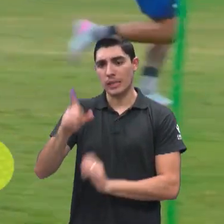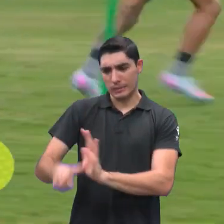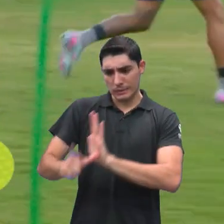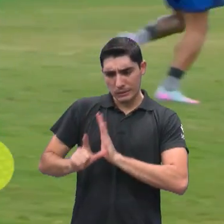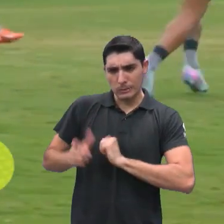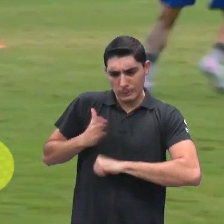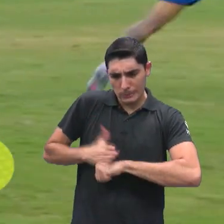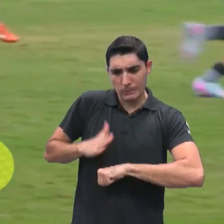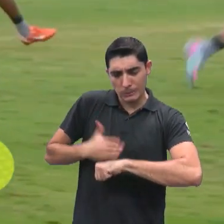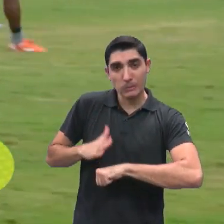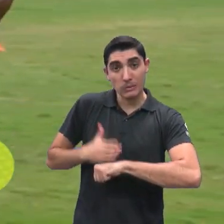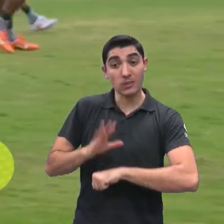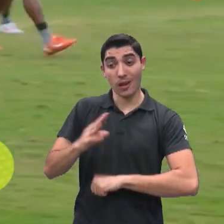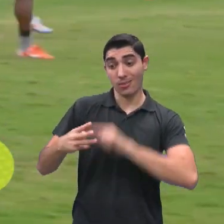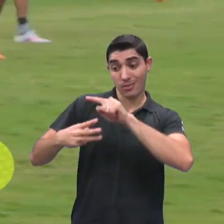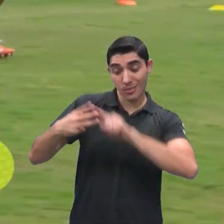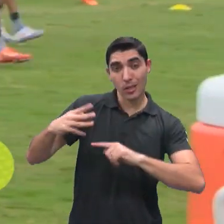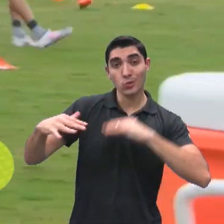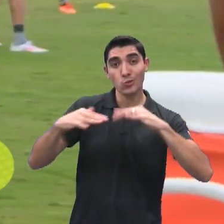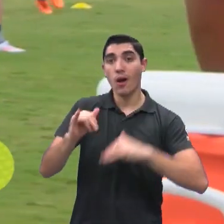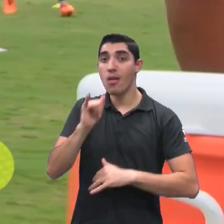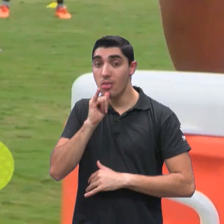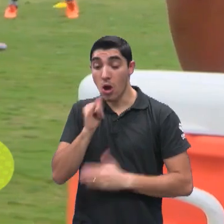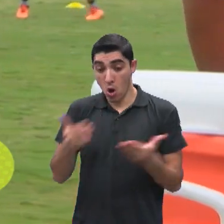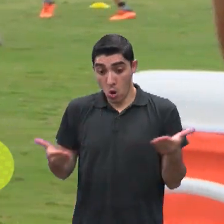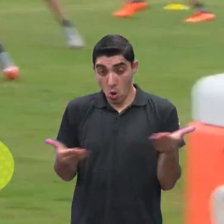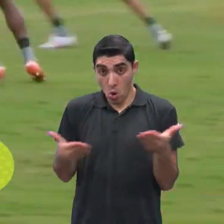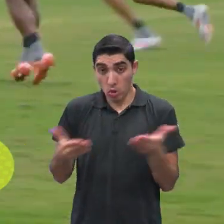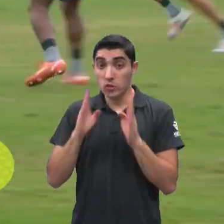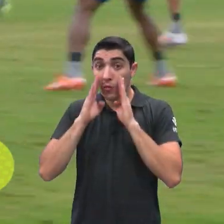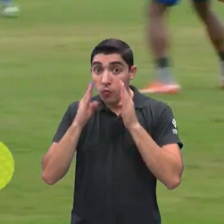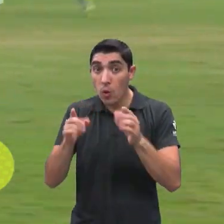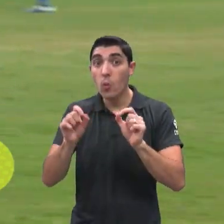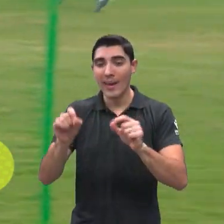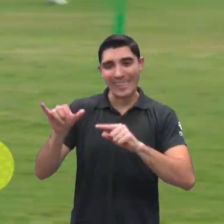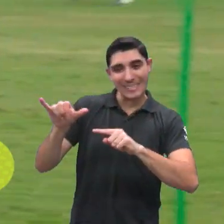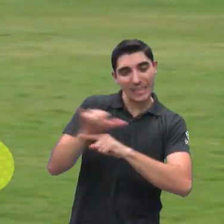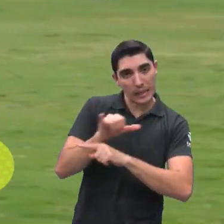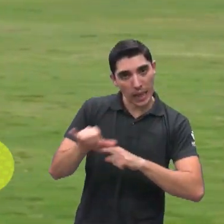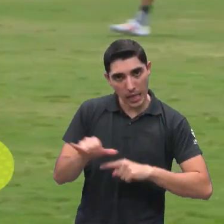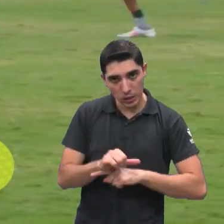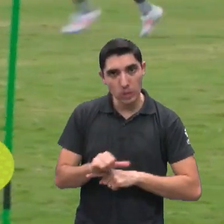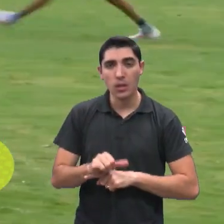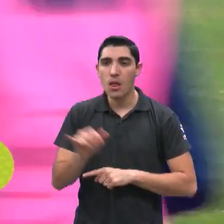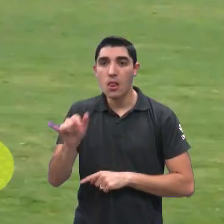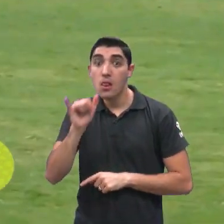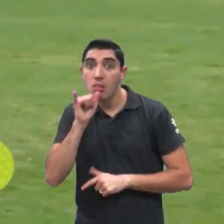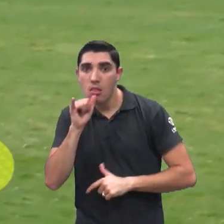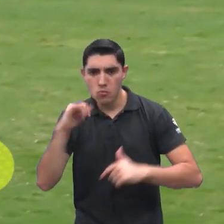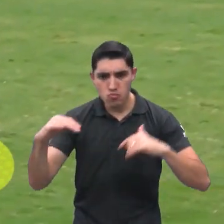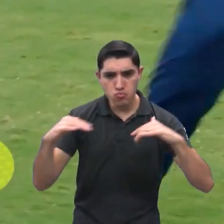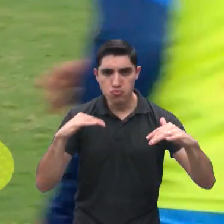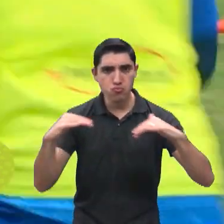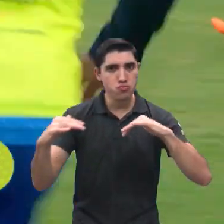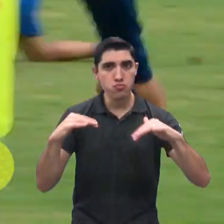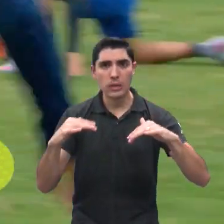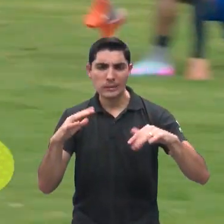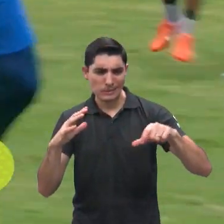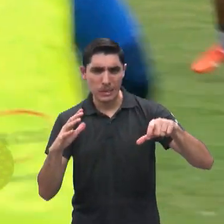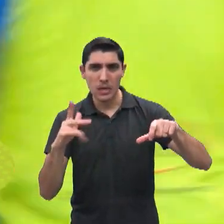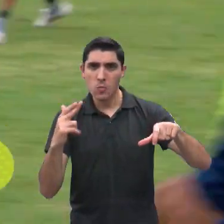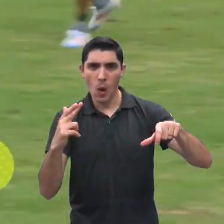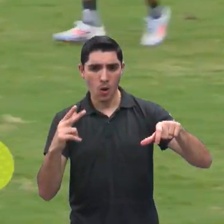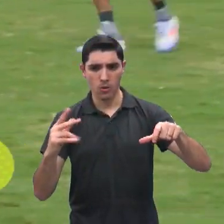O treino de hoje foi dividido com foco na parte técnica e tática, com simulações de jogo como pressão dos